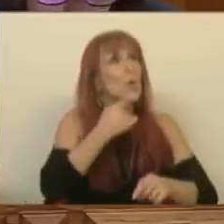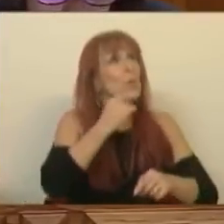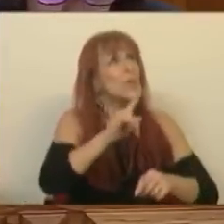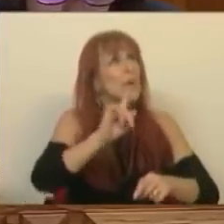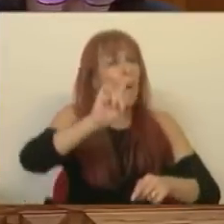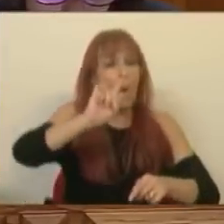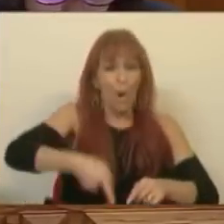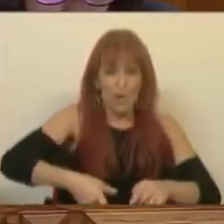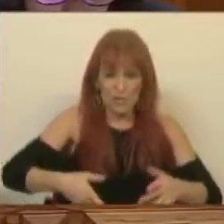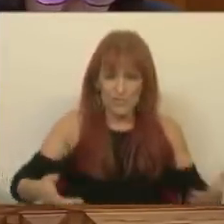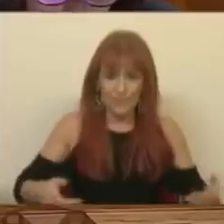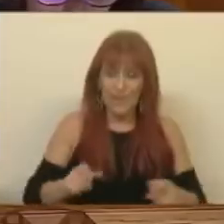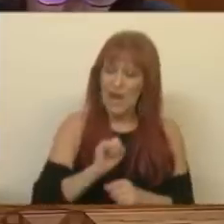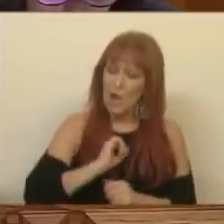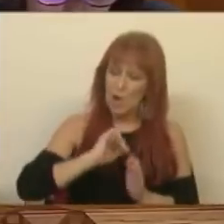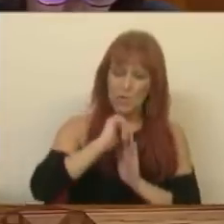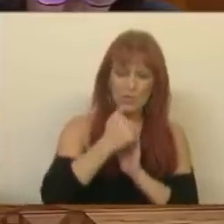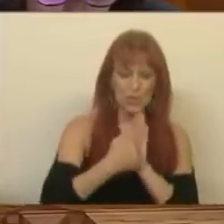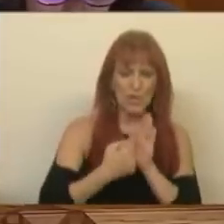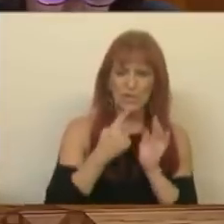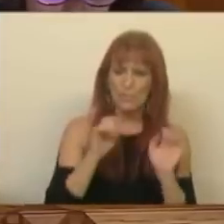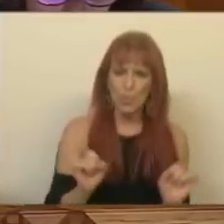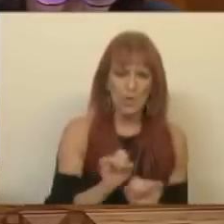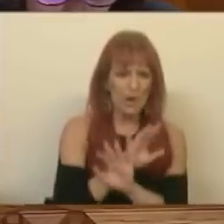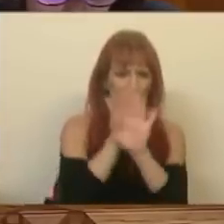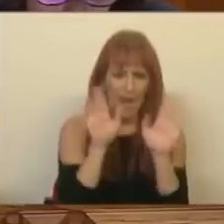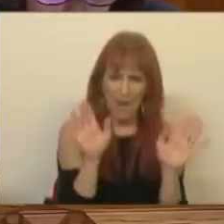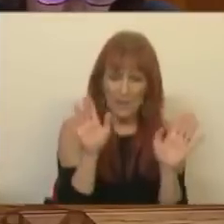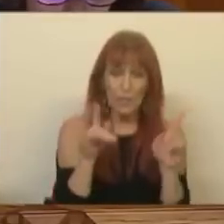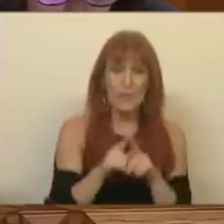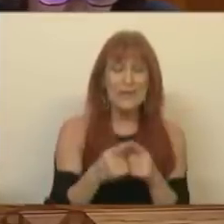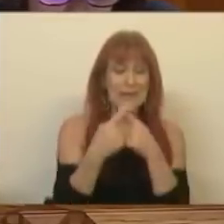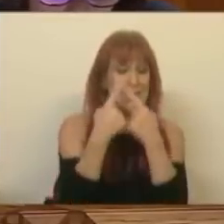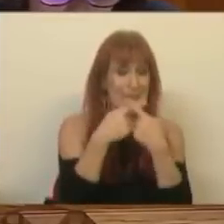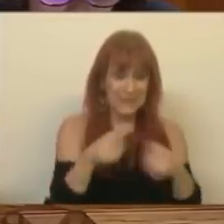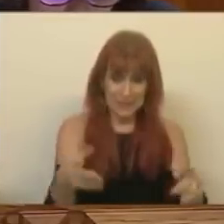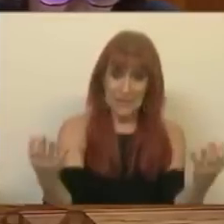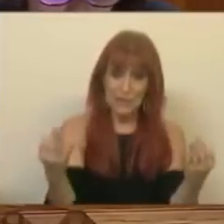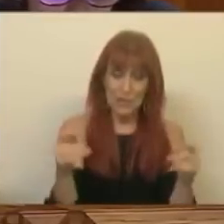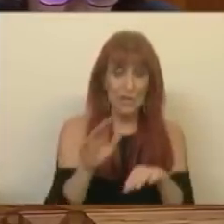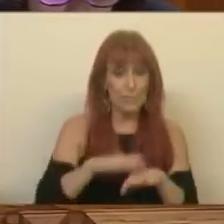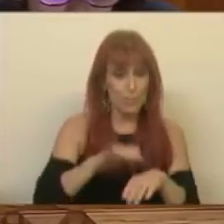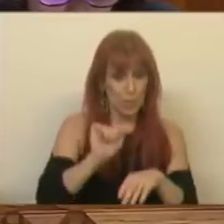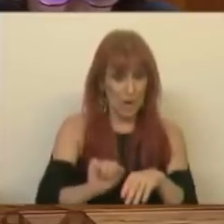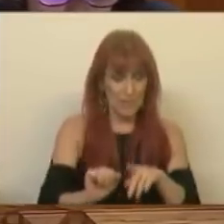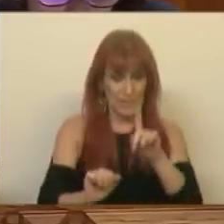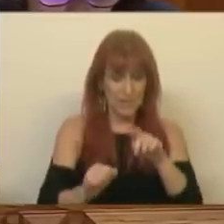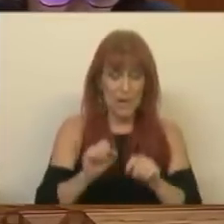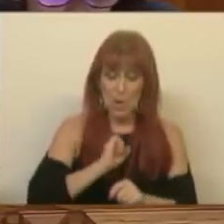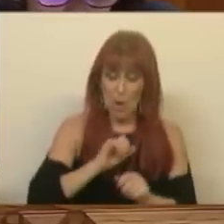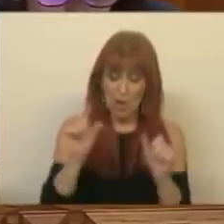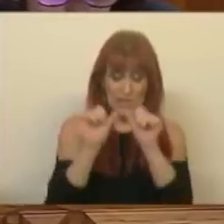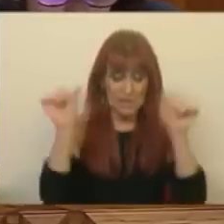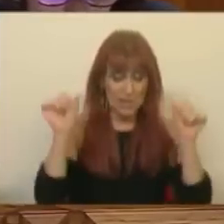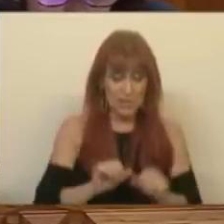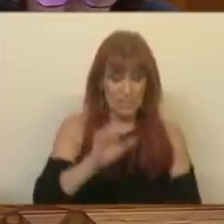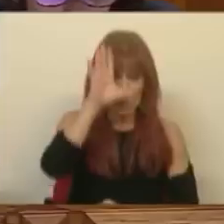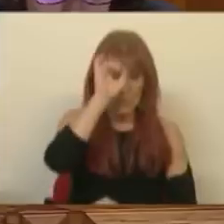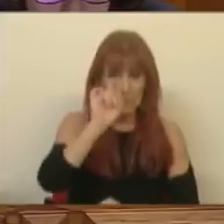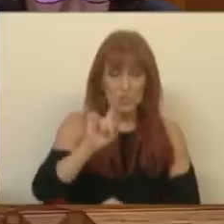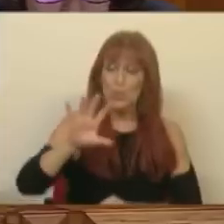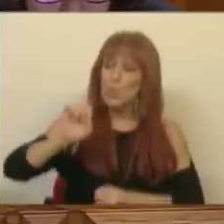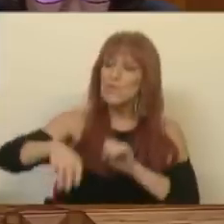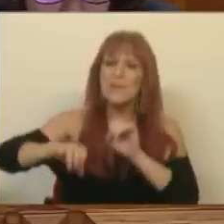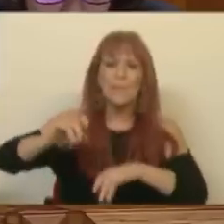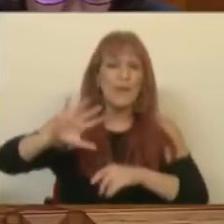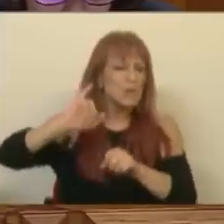que eu digo é o seguinte a nossa construção é muito clara e distingue-sevadamente pela natureza do nosso sistema do Governo do que